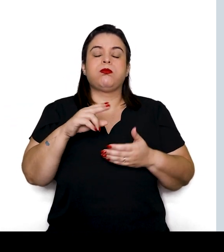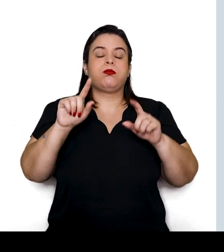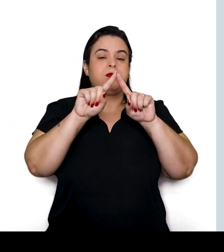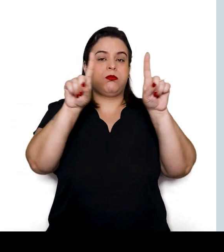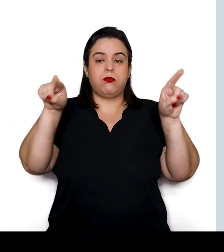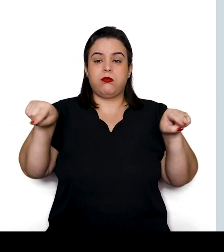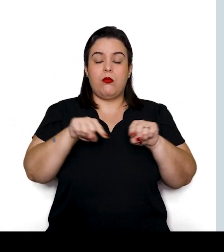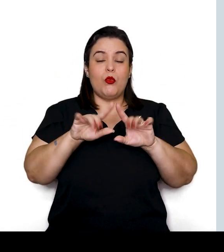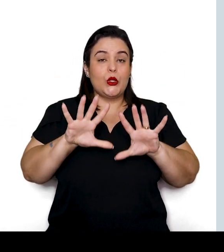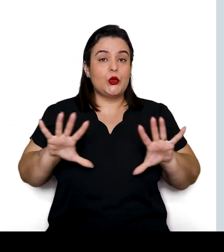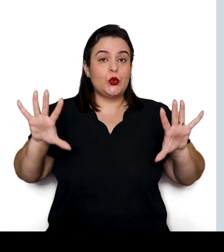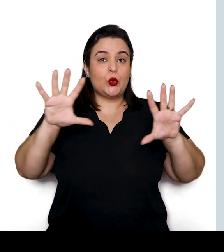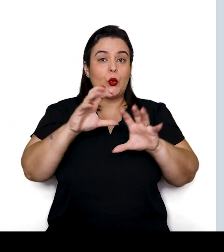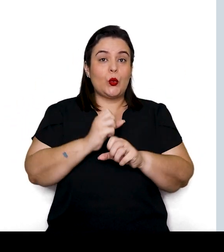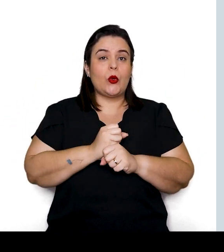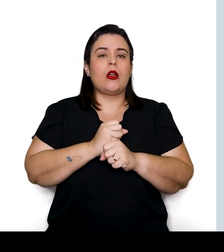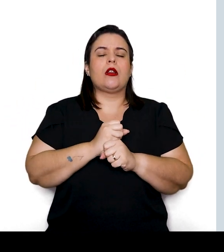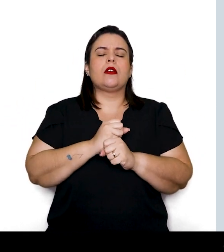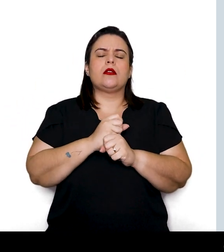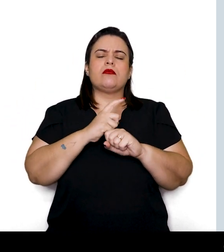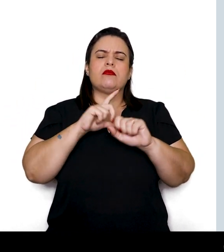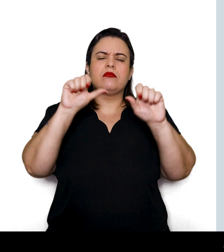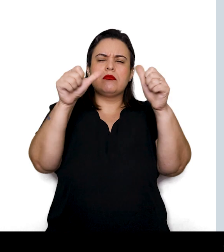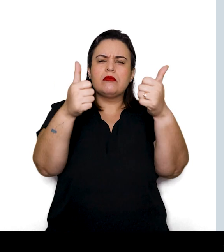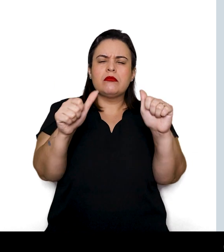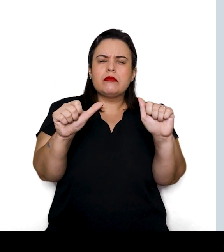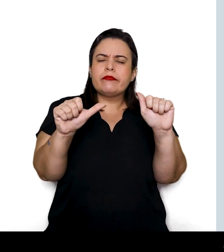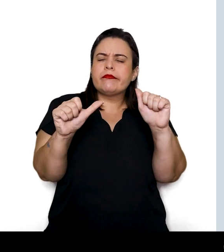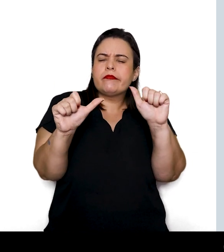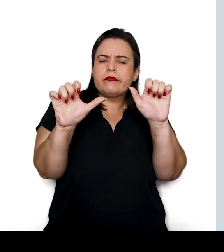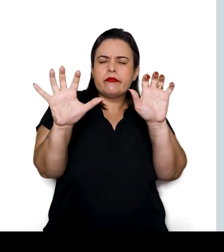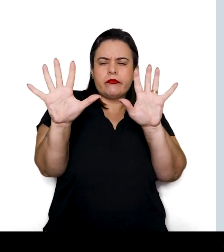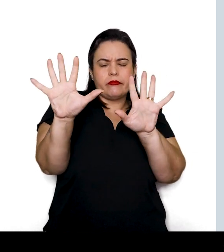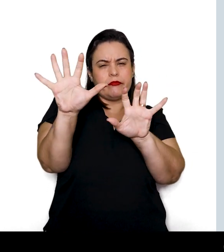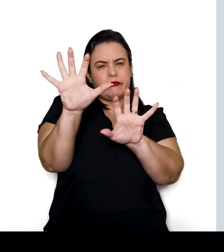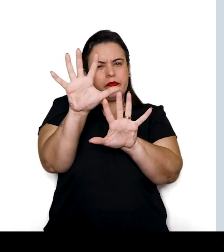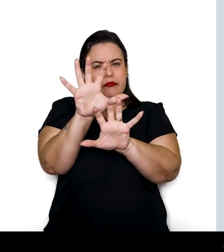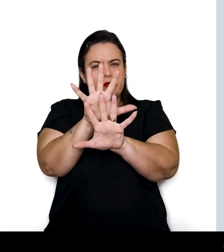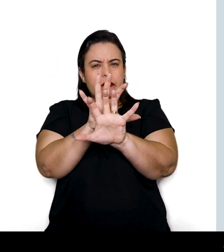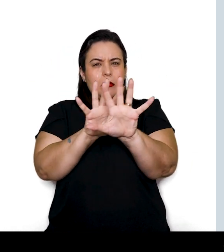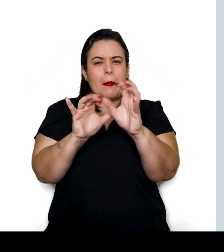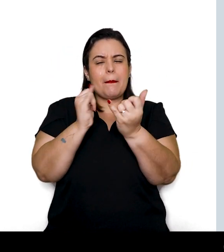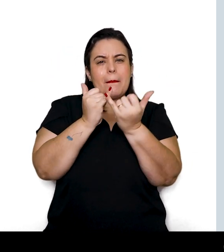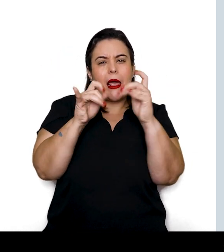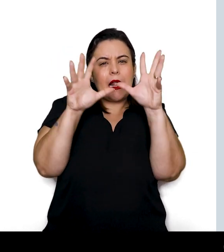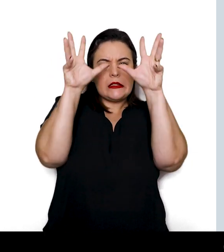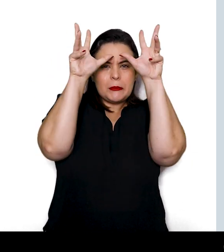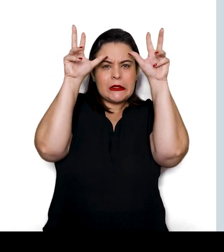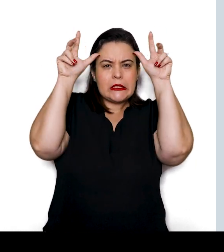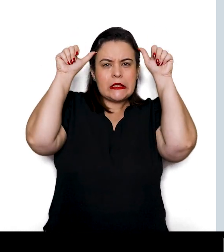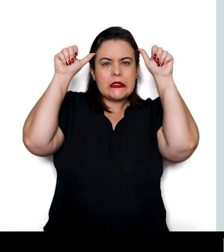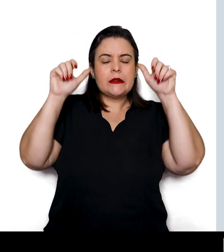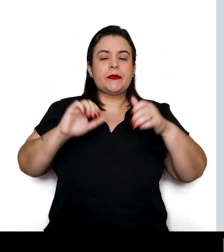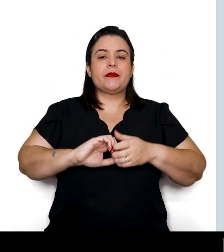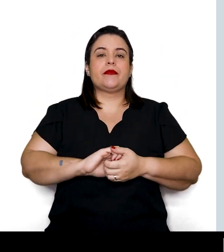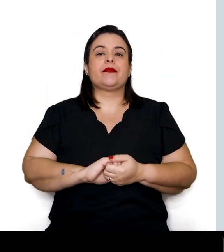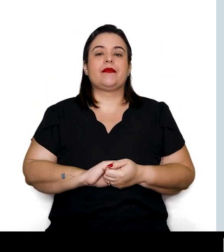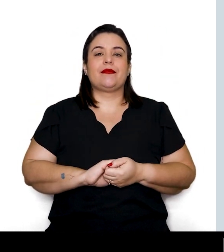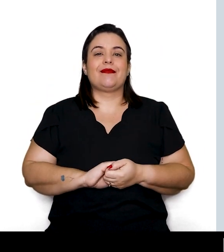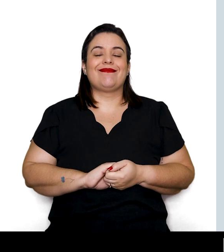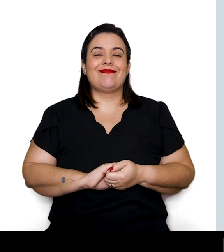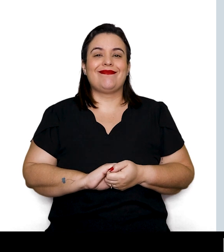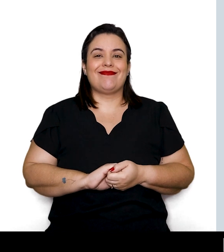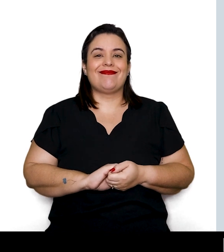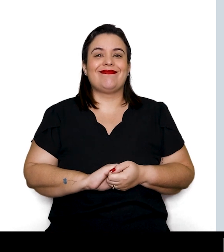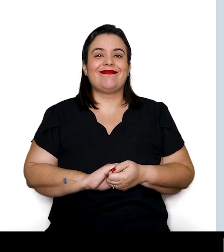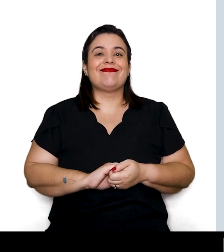sobrepostas, que ocupam toda a superfície da tela e criam uma imagem difusa, quase abstrata. No centro